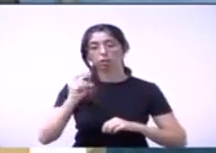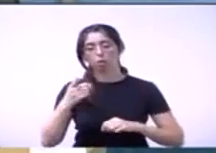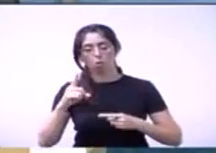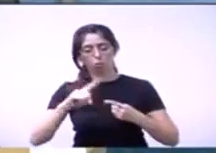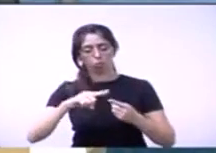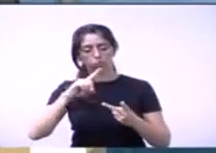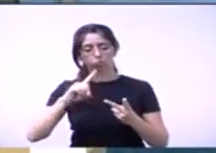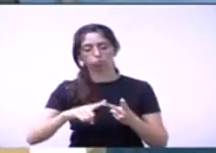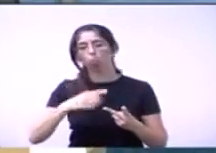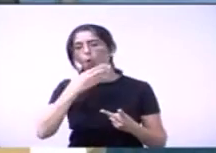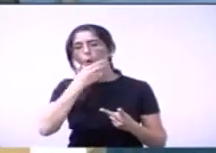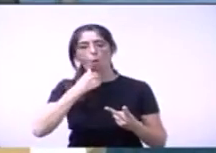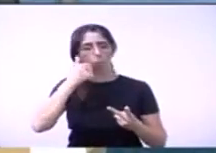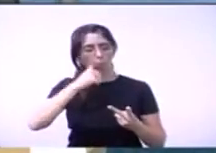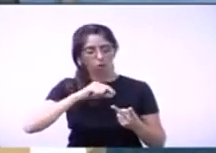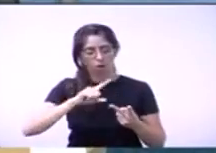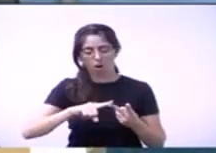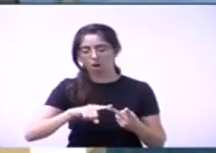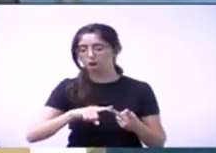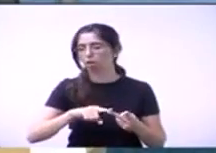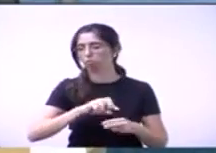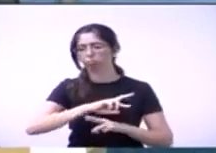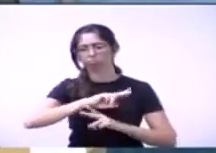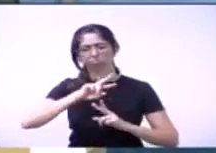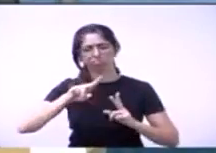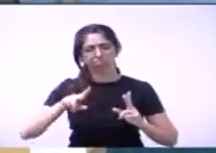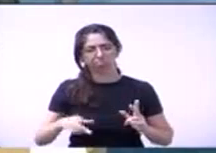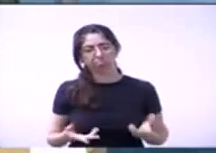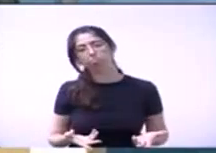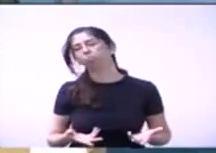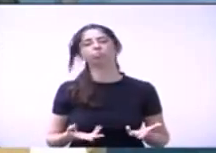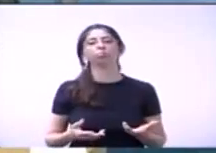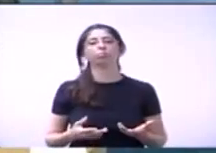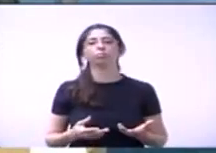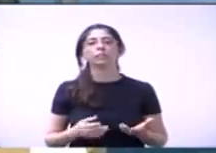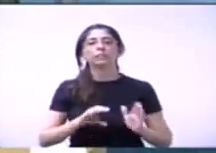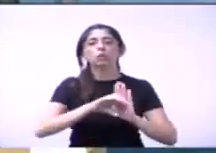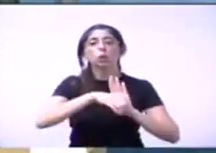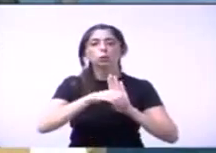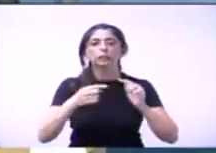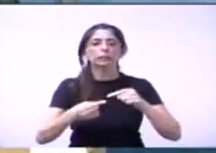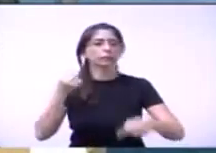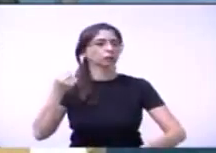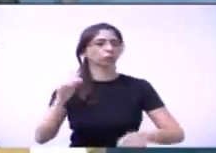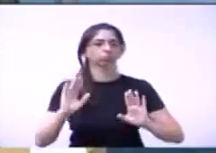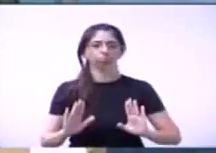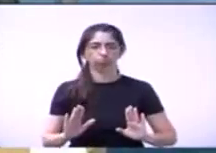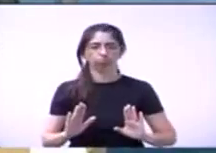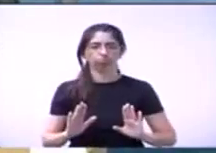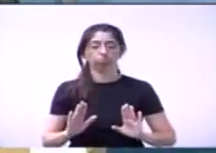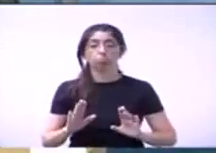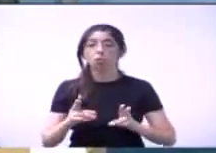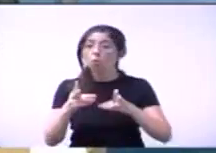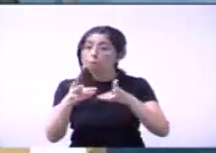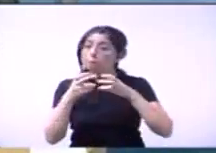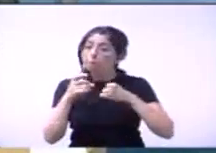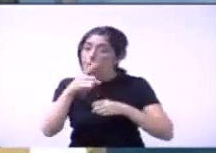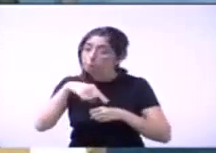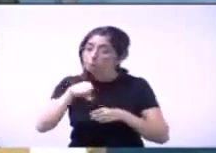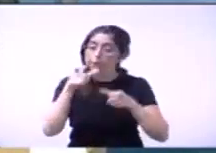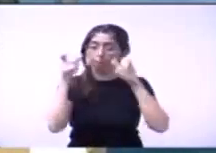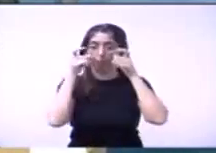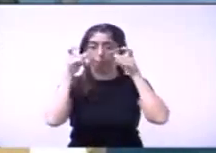sexo, encontra vedação na Constituição Federal. Veja bem, nós temos